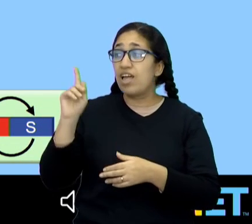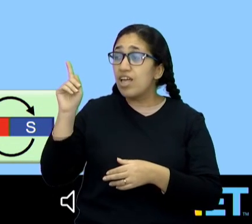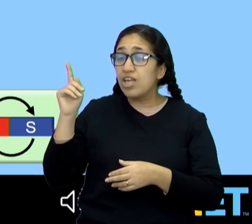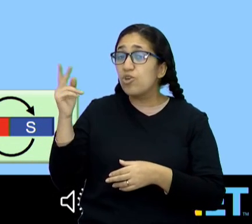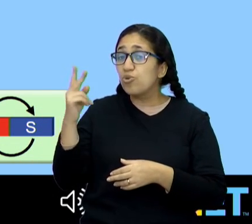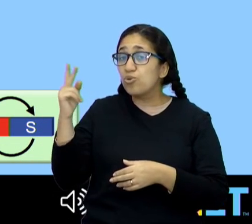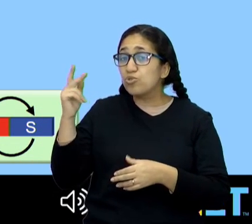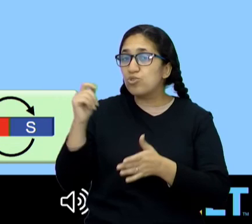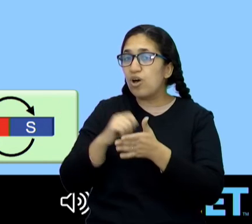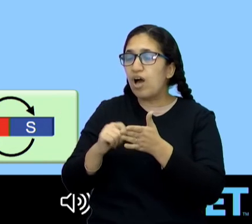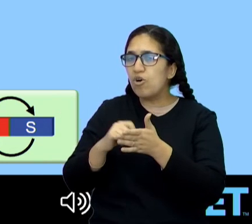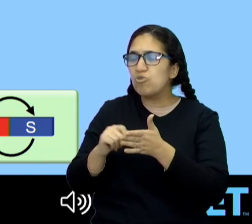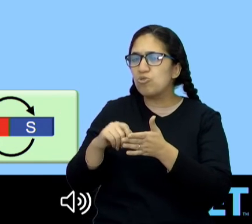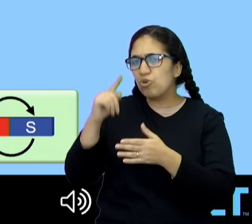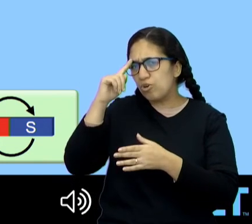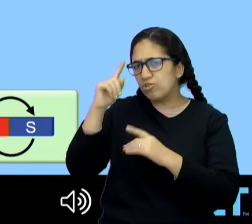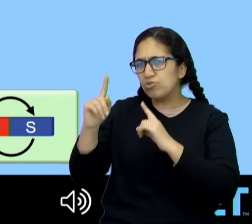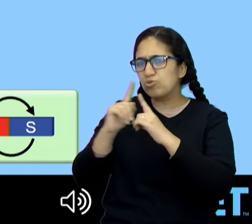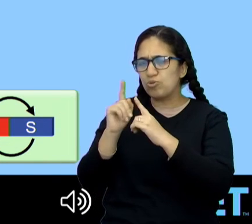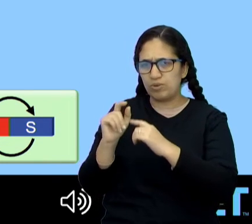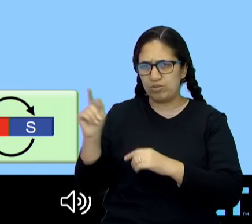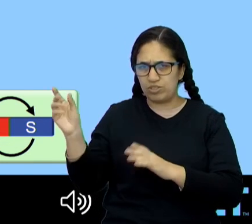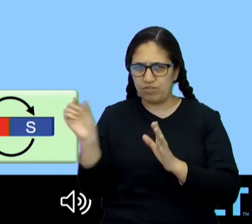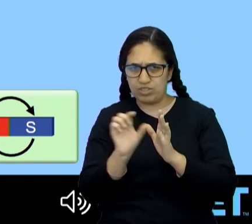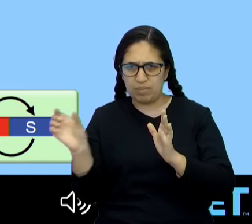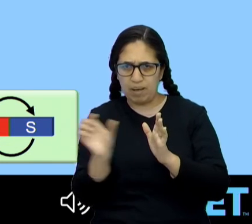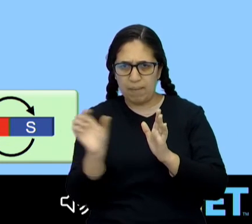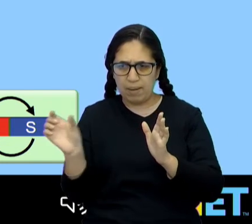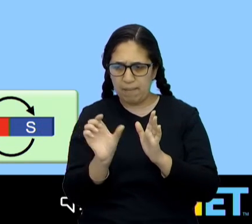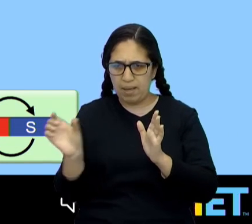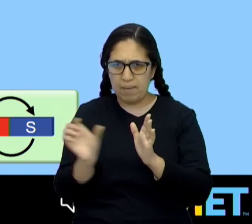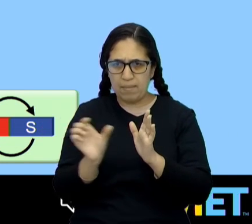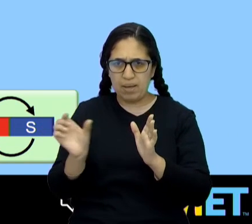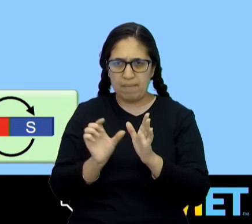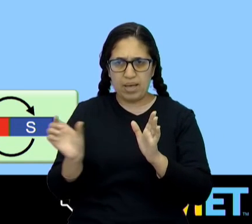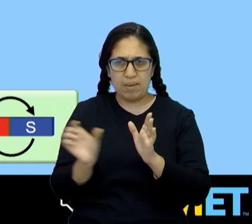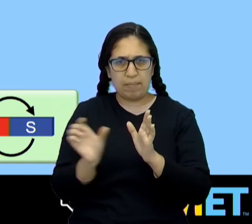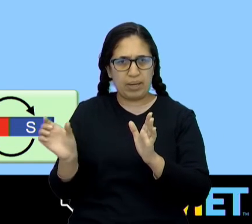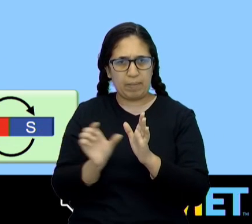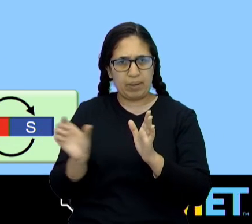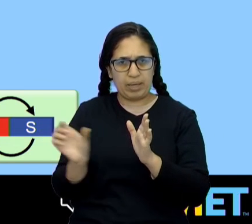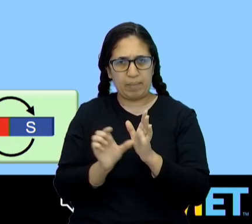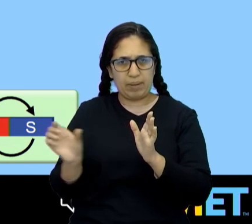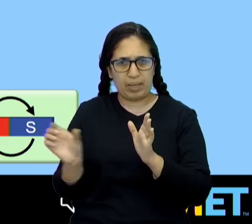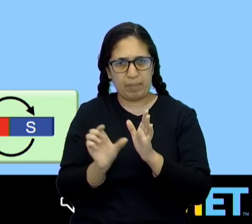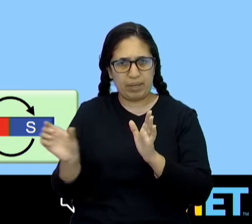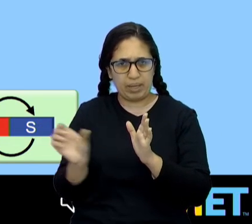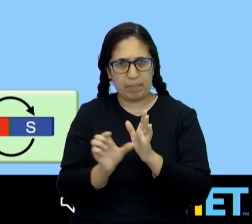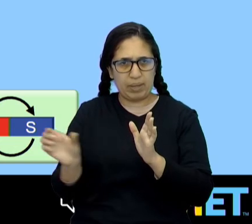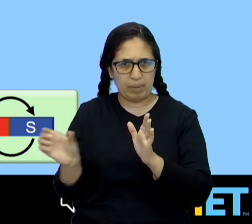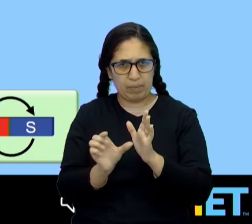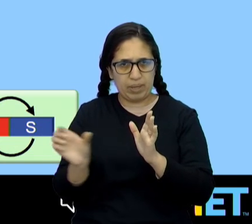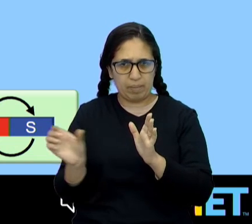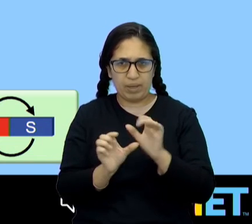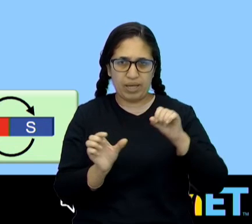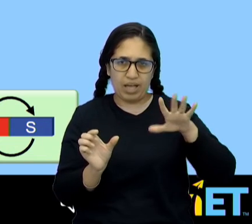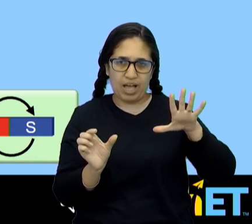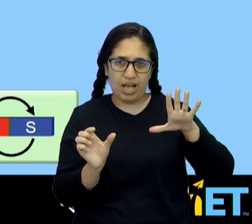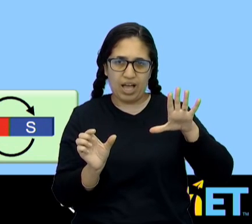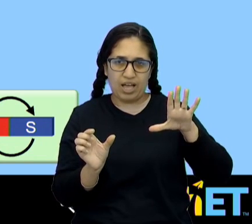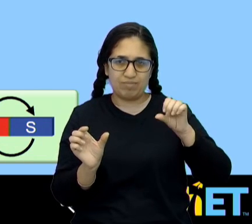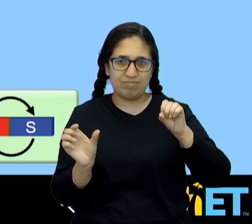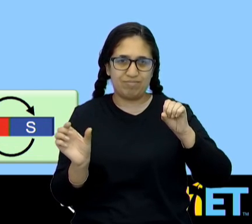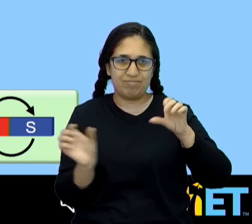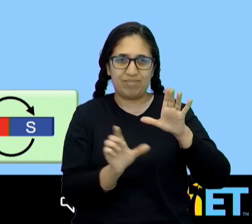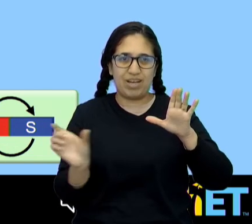o Henry descobriram? Se você movimentar o ímã dentro de uma bobina, olha lá, a lâmpada acende.